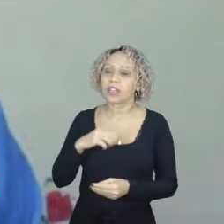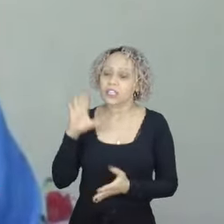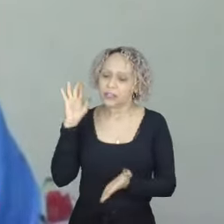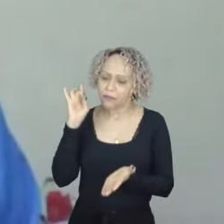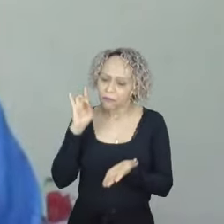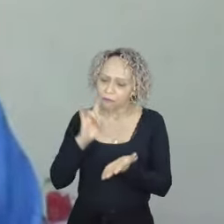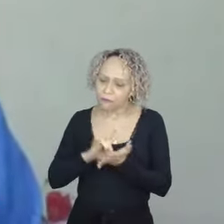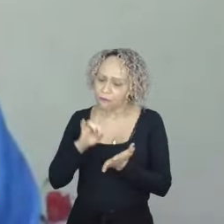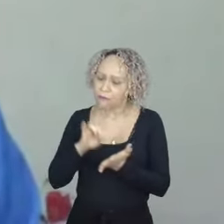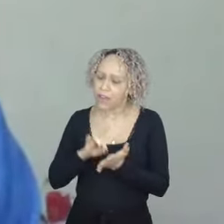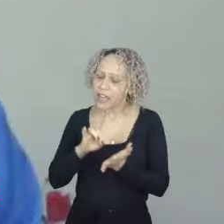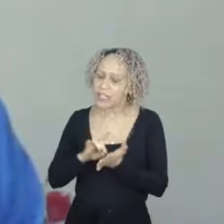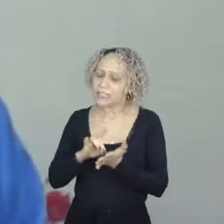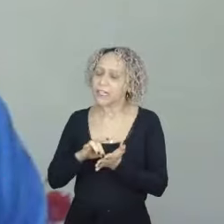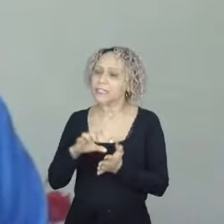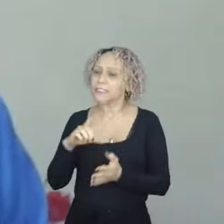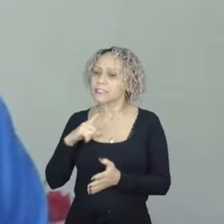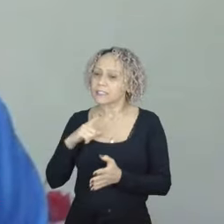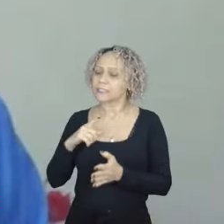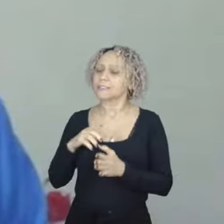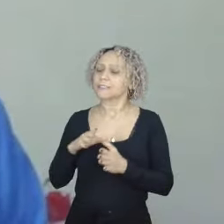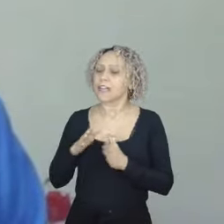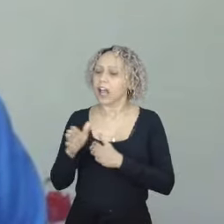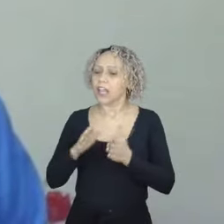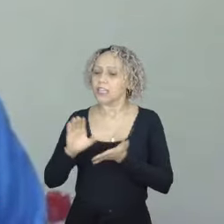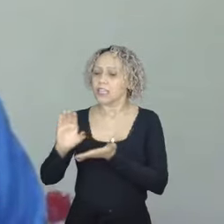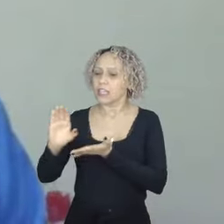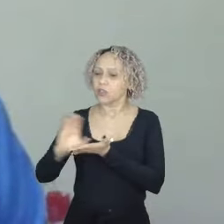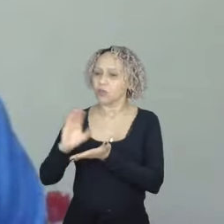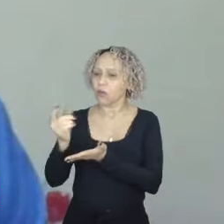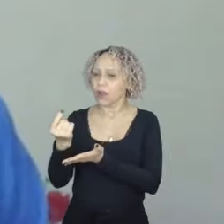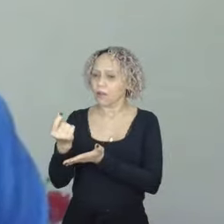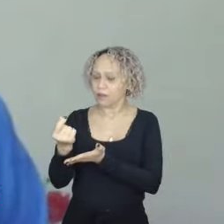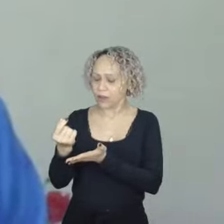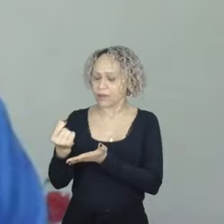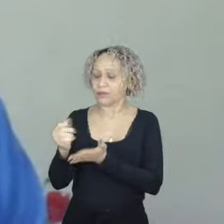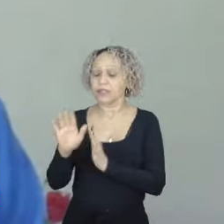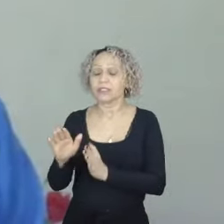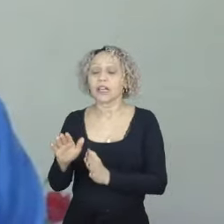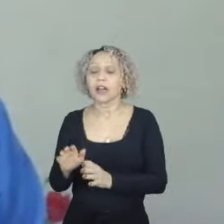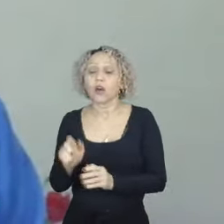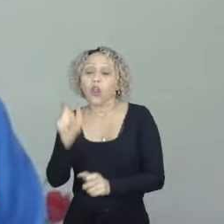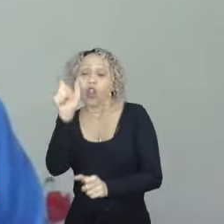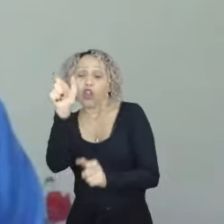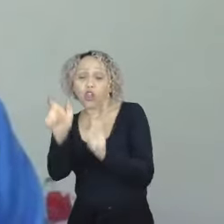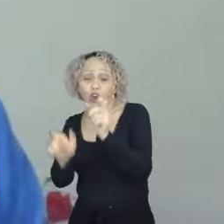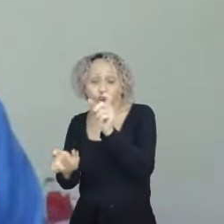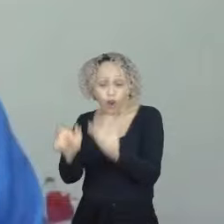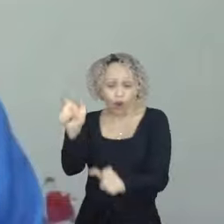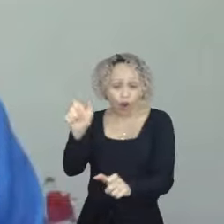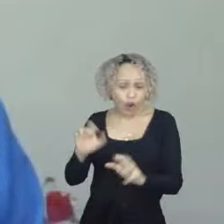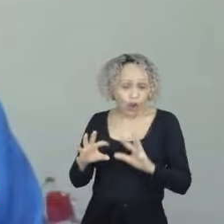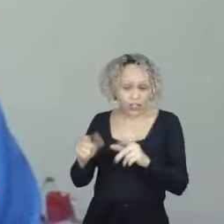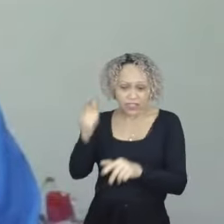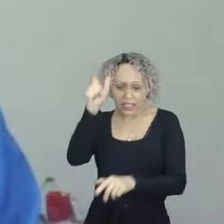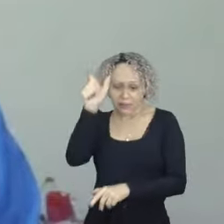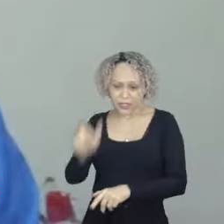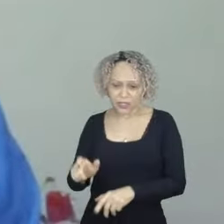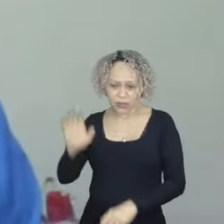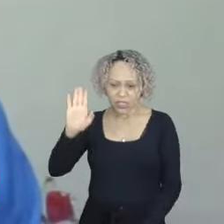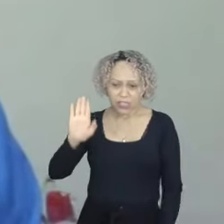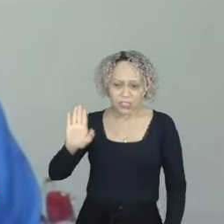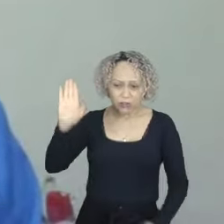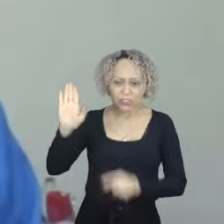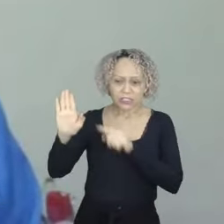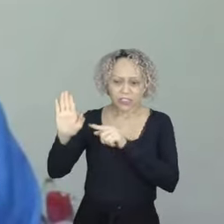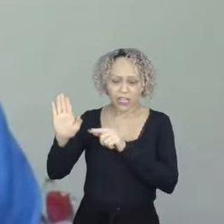comissão de heteroidentificação que vai averiguar o fenótipo de todos e todas as candidaturas, na verdade, que